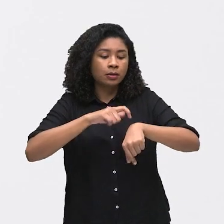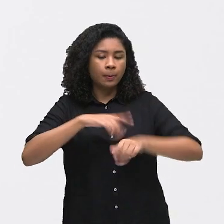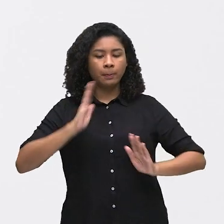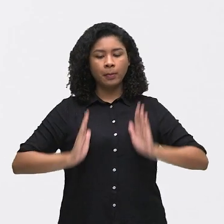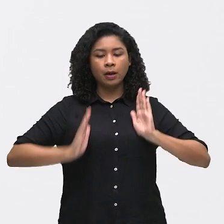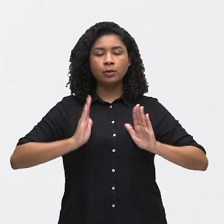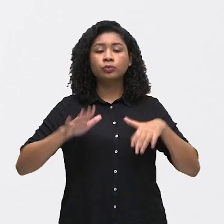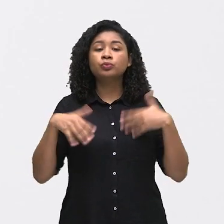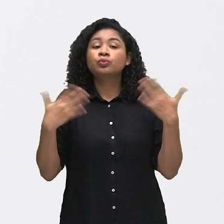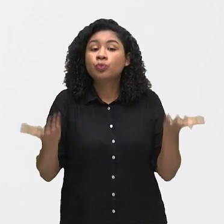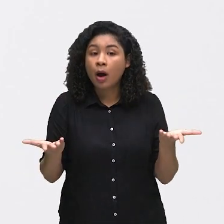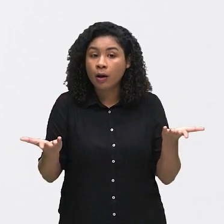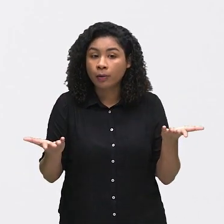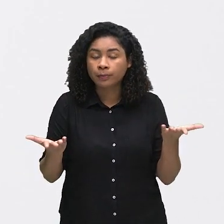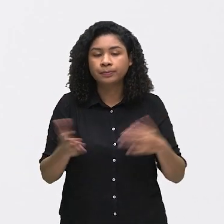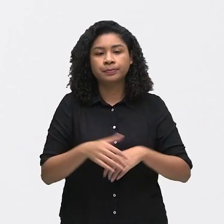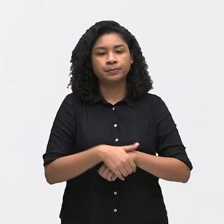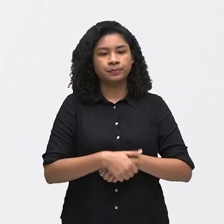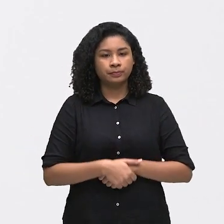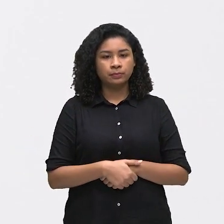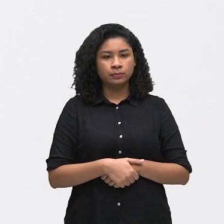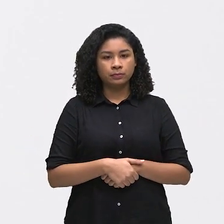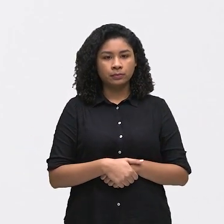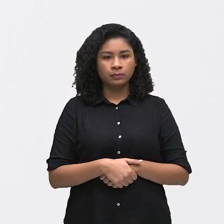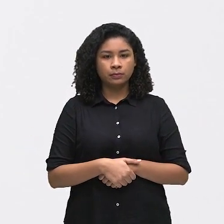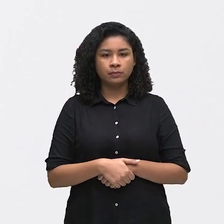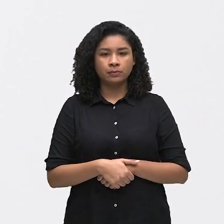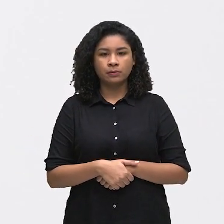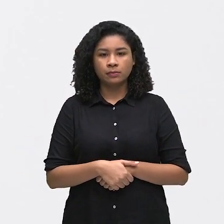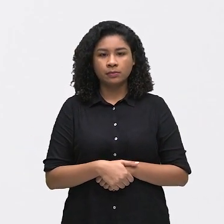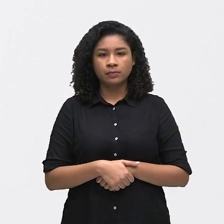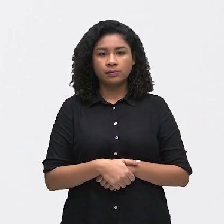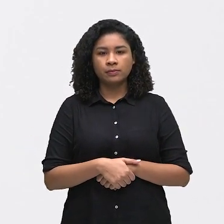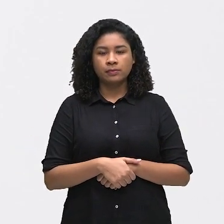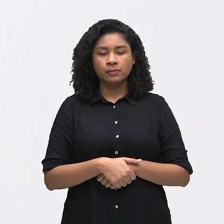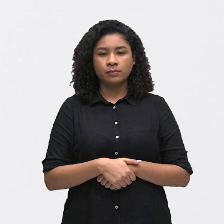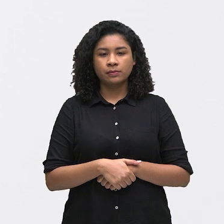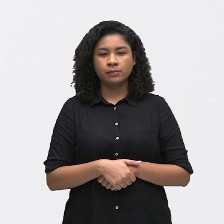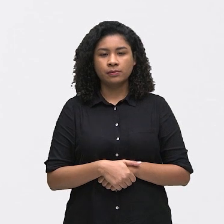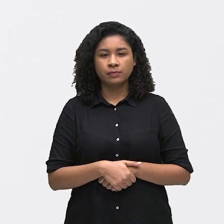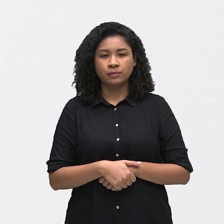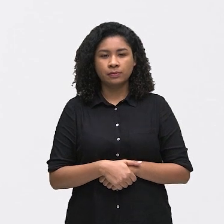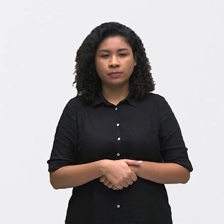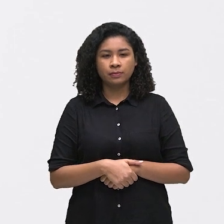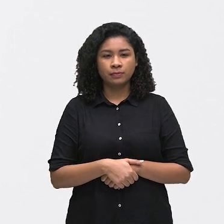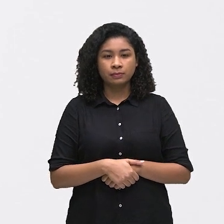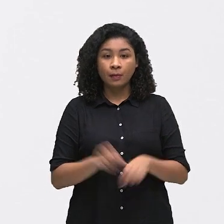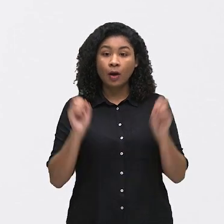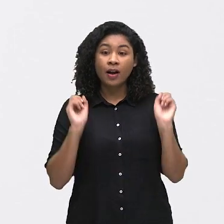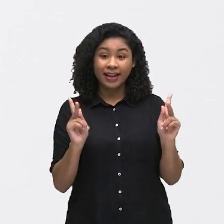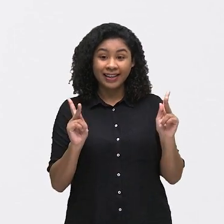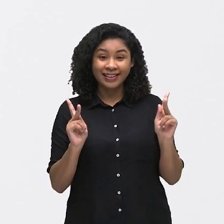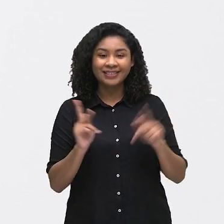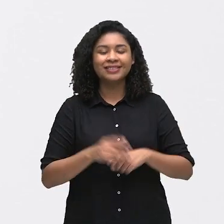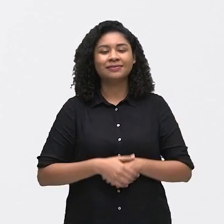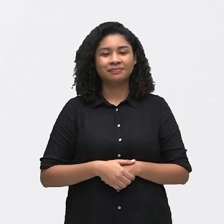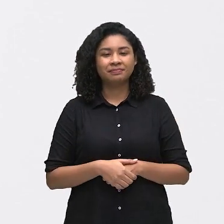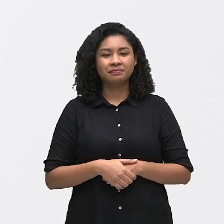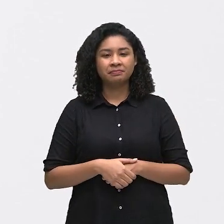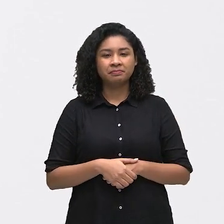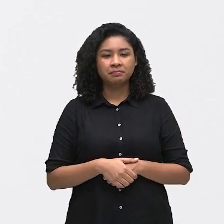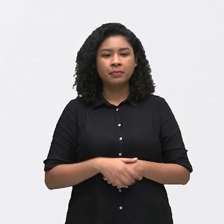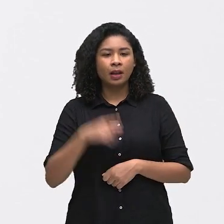onde estão os verbos e diga para mim quais são os tempos verbais em que eles estão, ok? Tenho